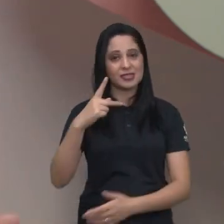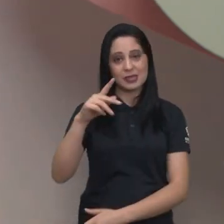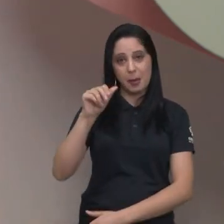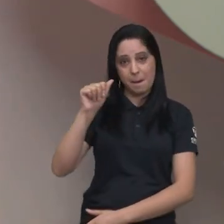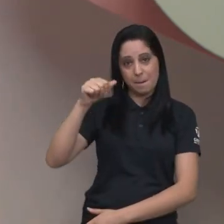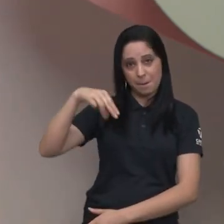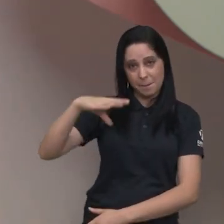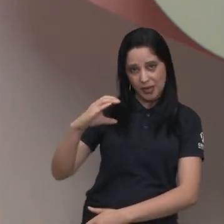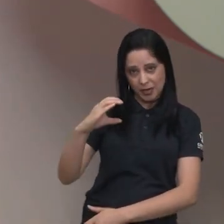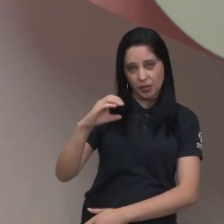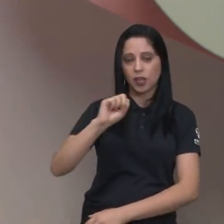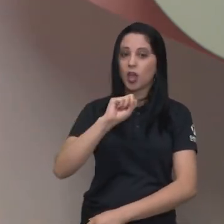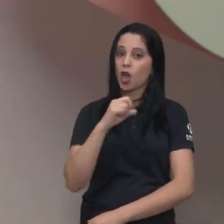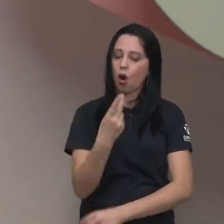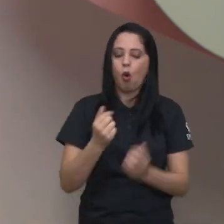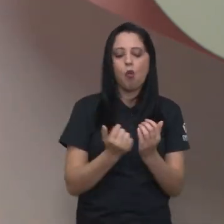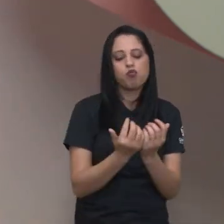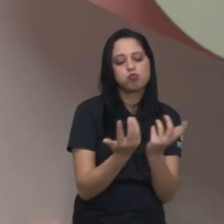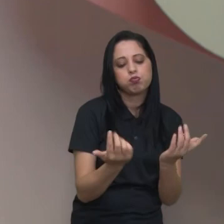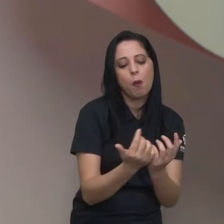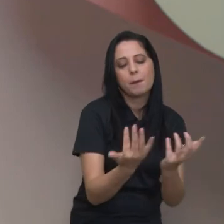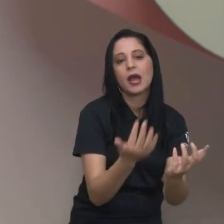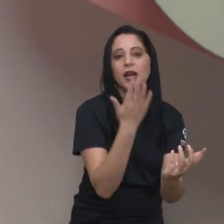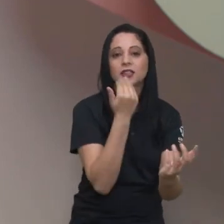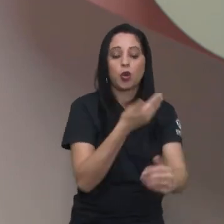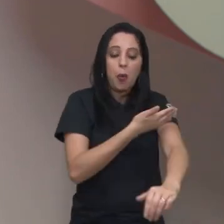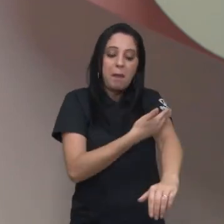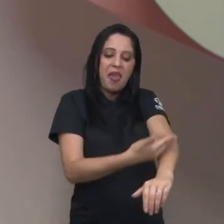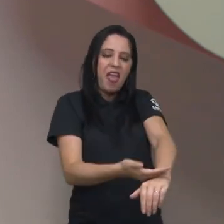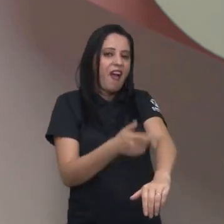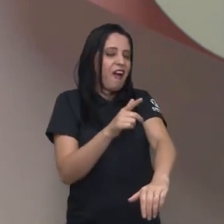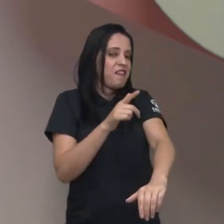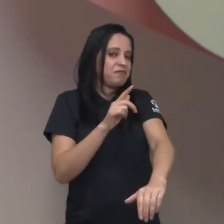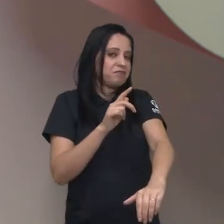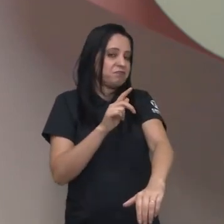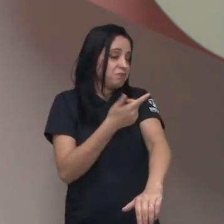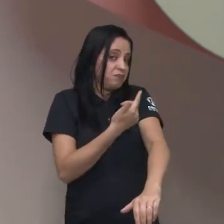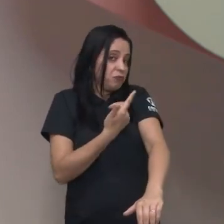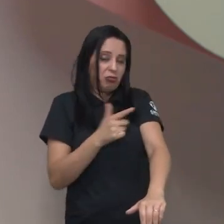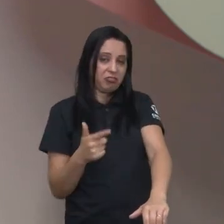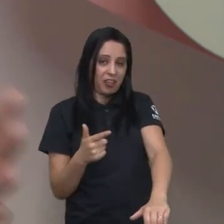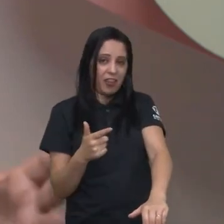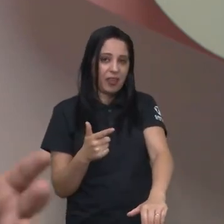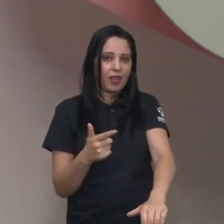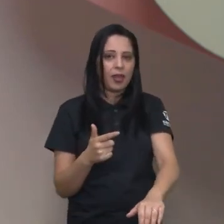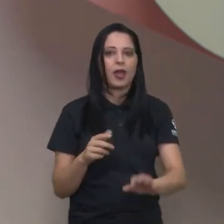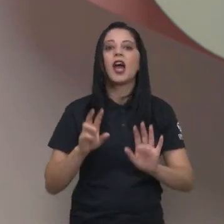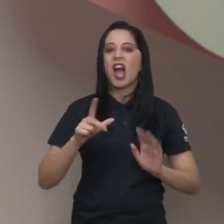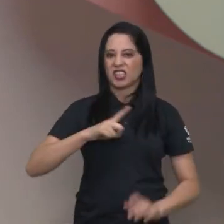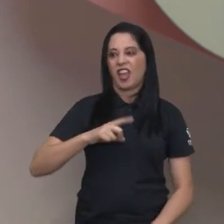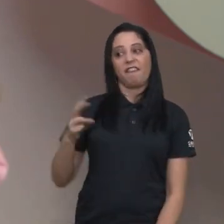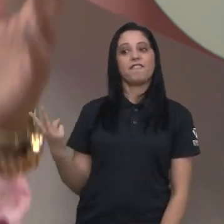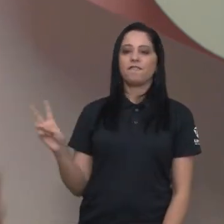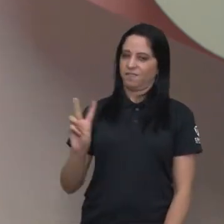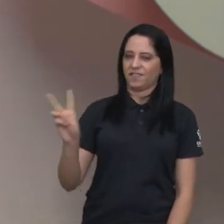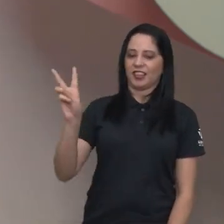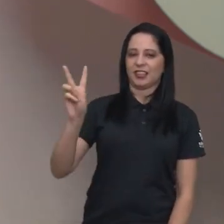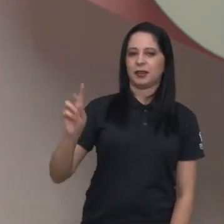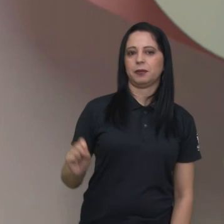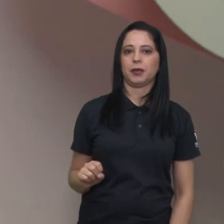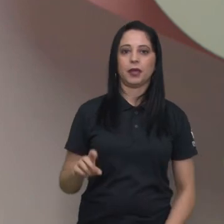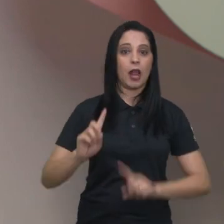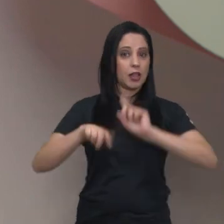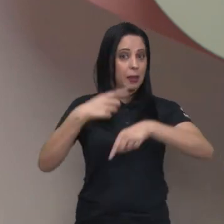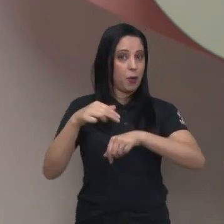não convencionais, de qualquer jeito, gente, é uma delícia, é nutritiva e daqui a pouquinho a gente volta com mais dicas aí, com esse papo